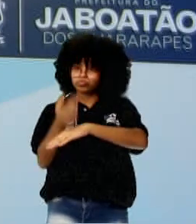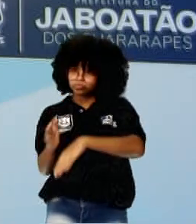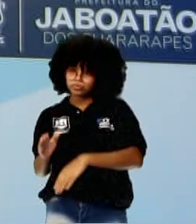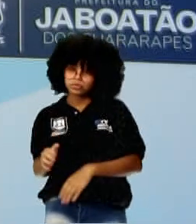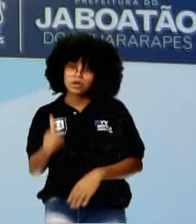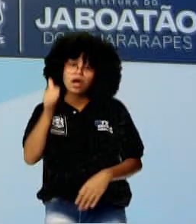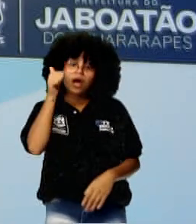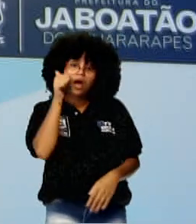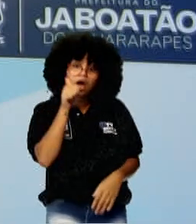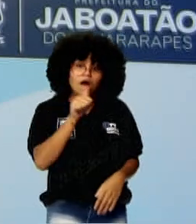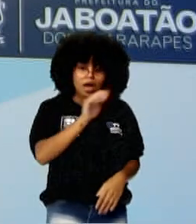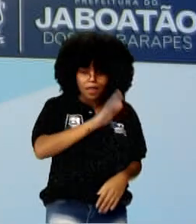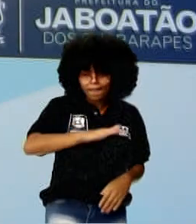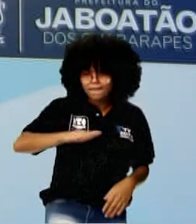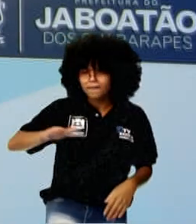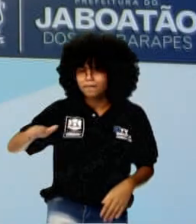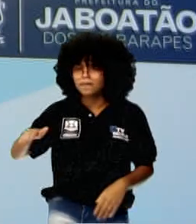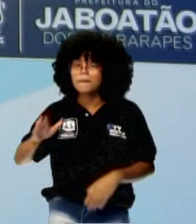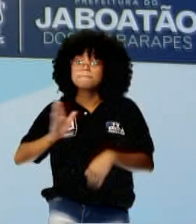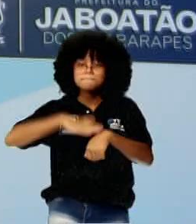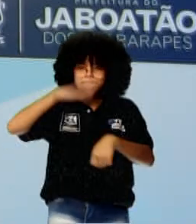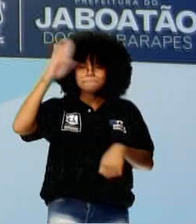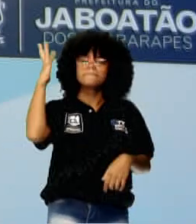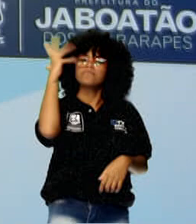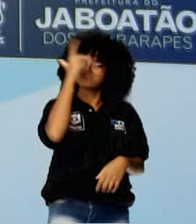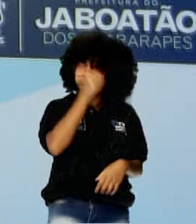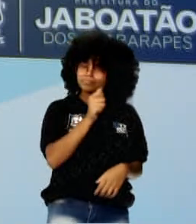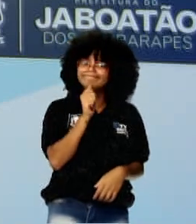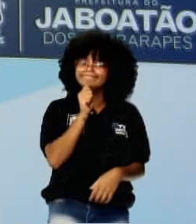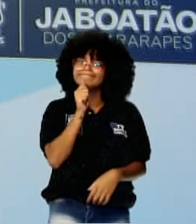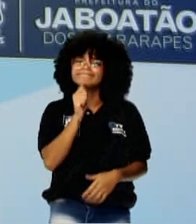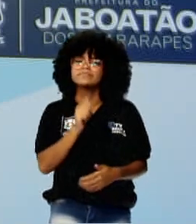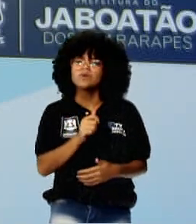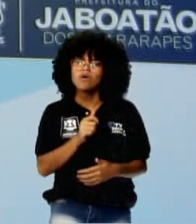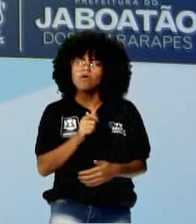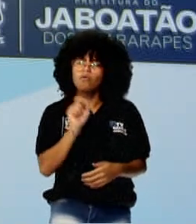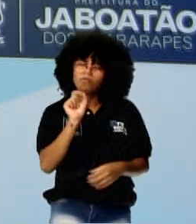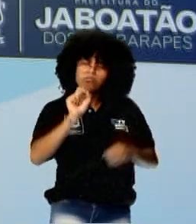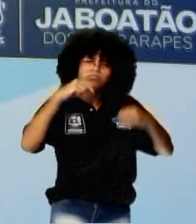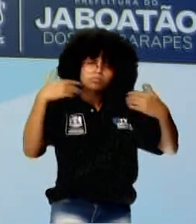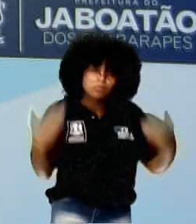de Neve é mais bela ainda. Como é que é?